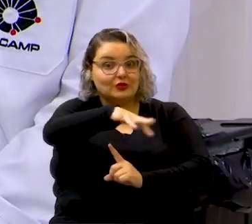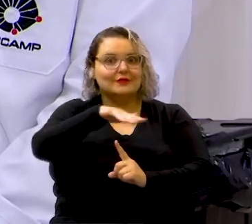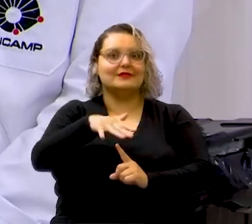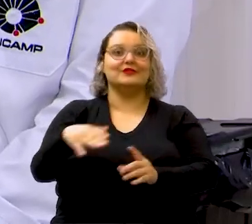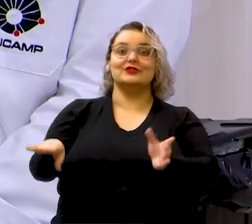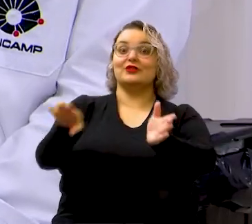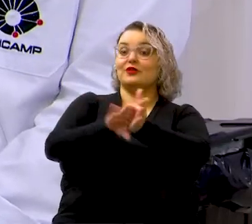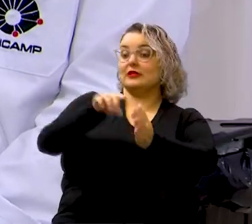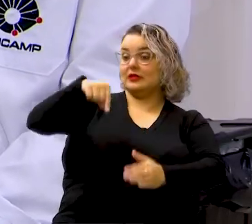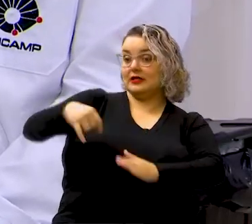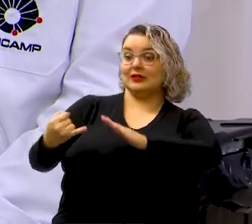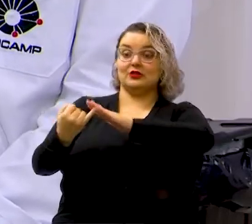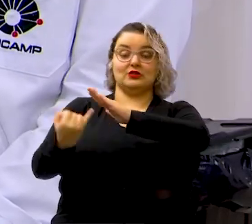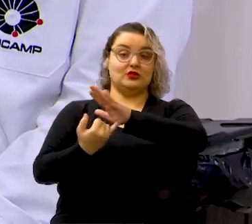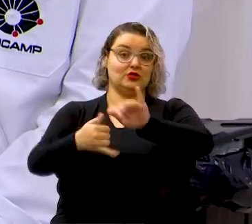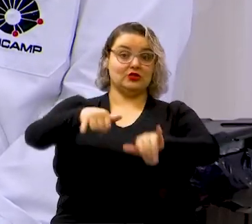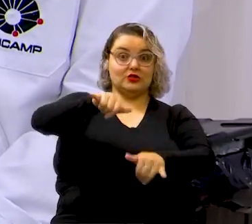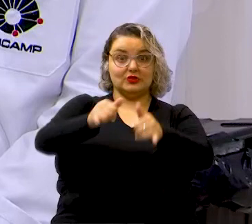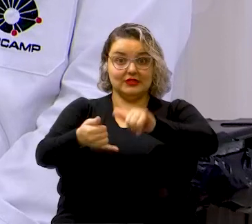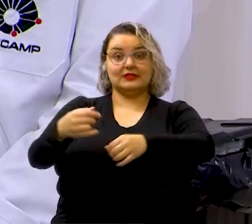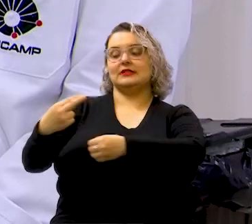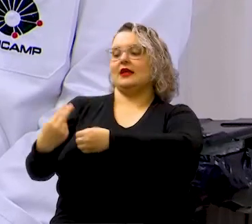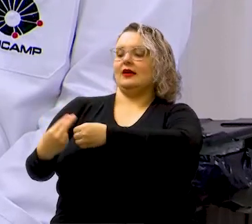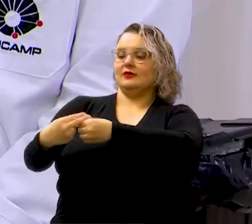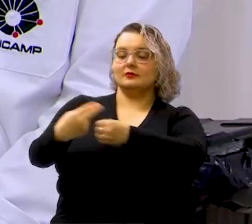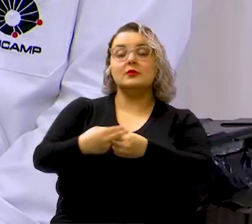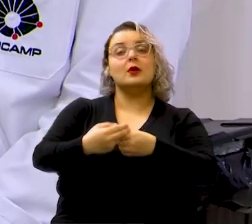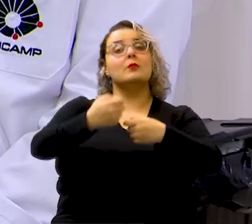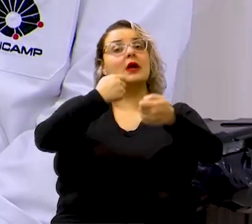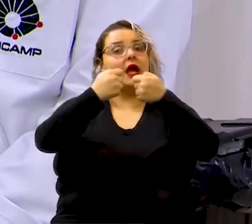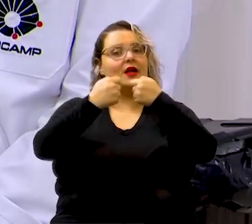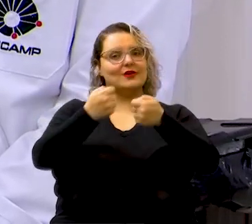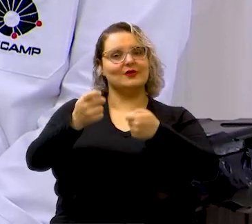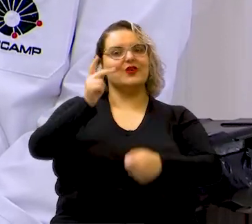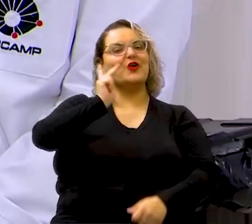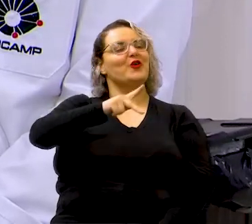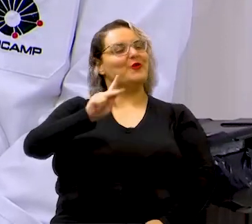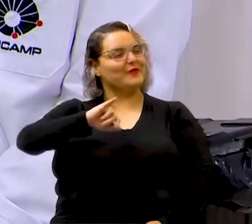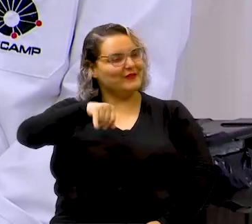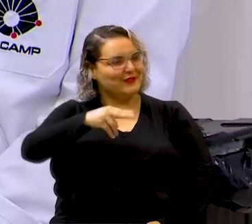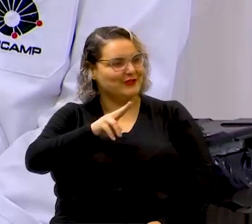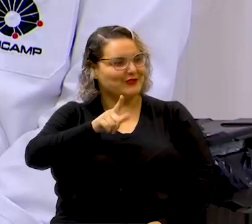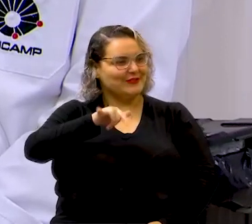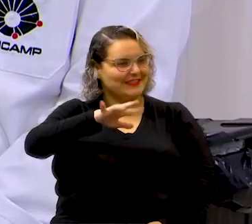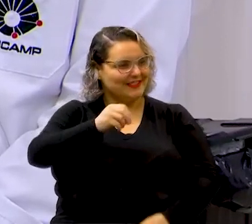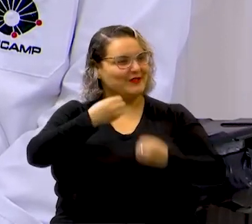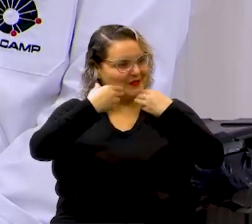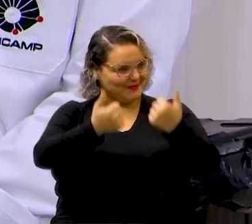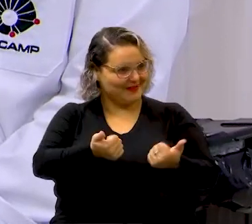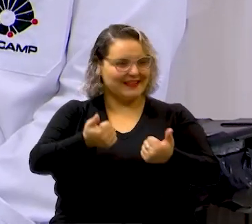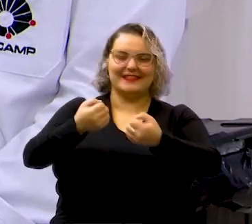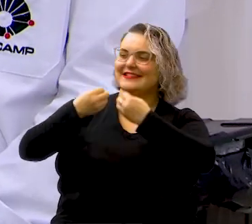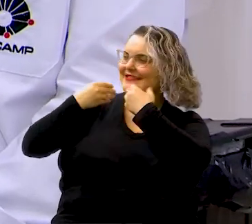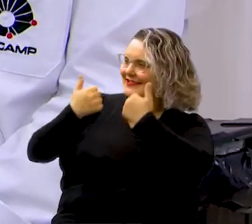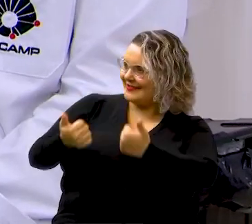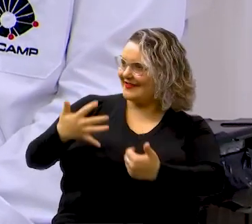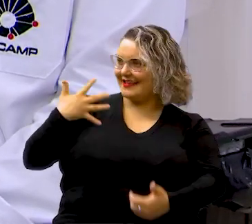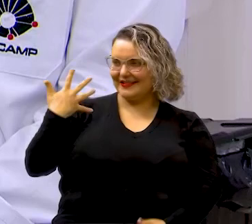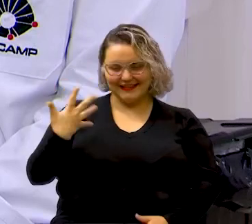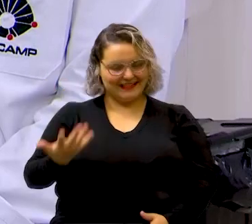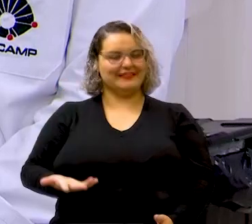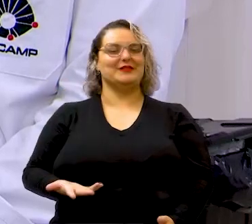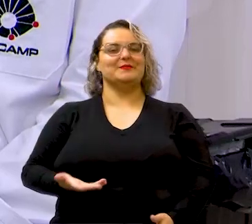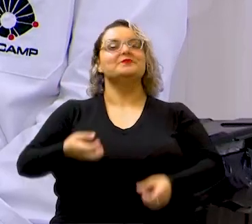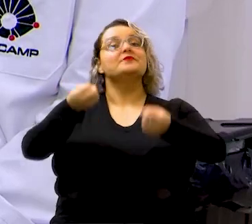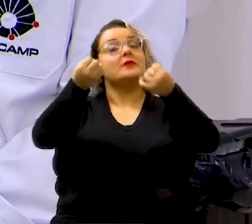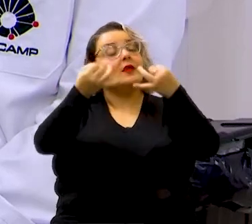veio até o Instituto de Química aqui da Unicamp para entrevistar o professor Juliano. Tudo bem, professor? Tudo bem, Luana.